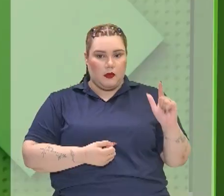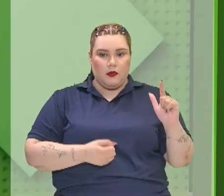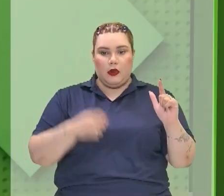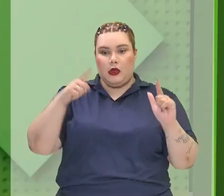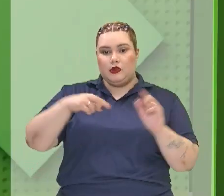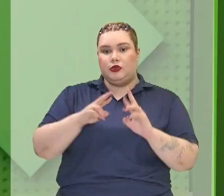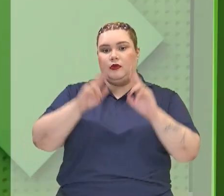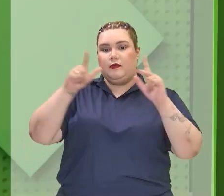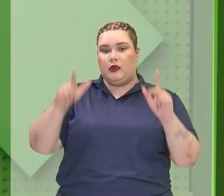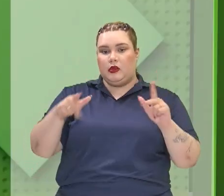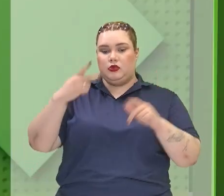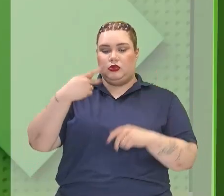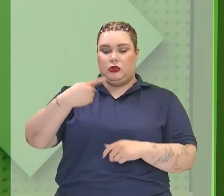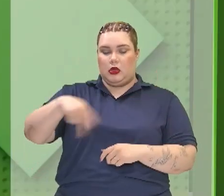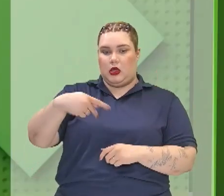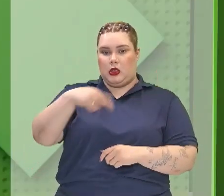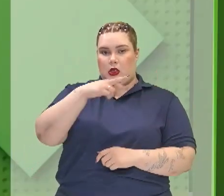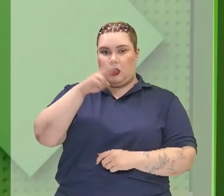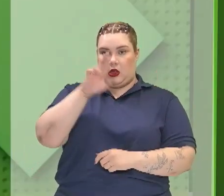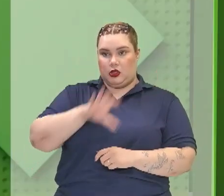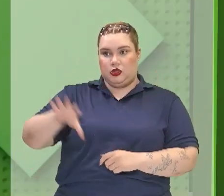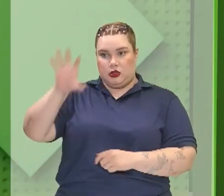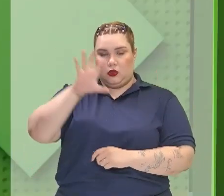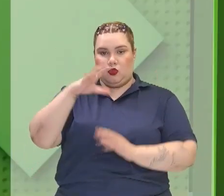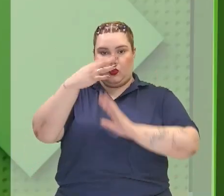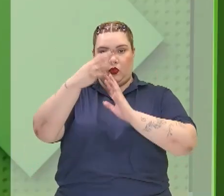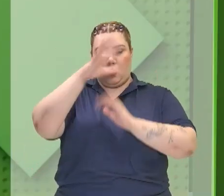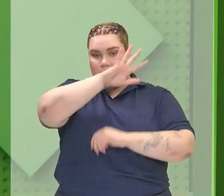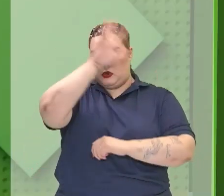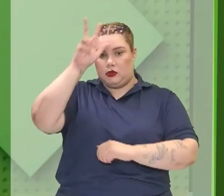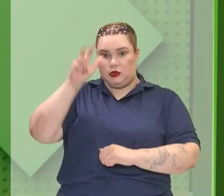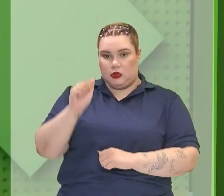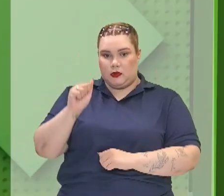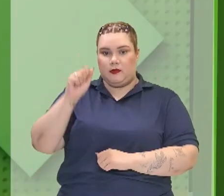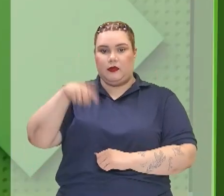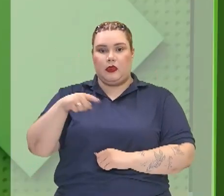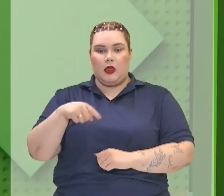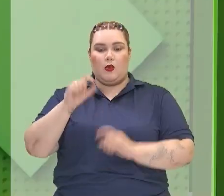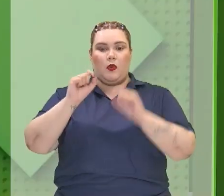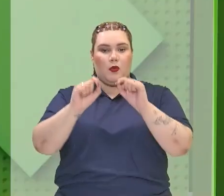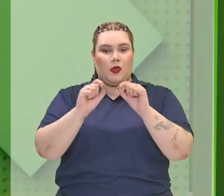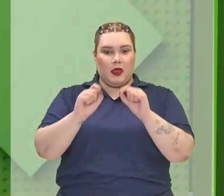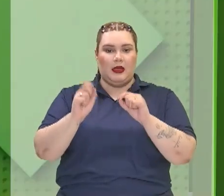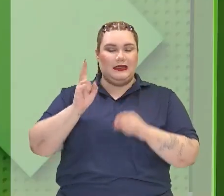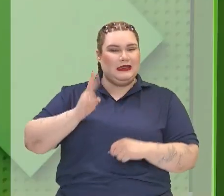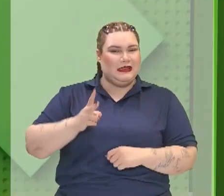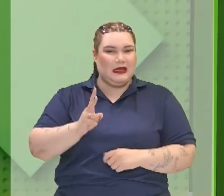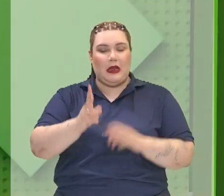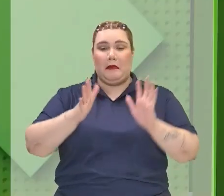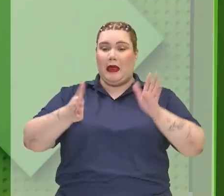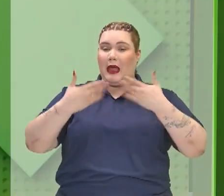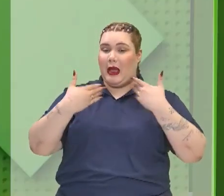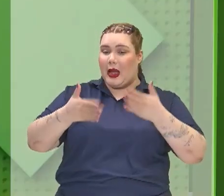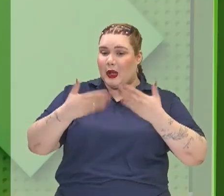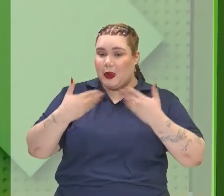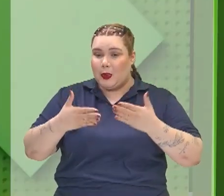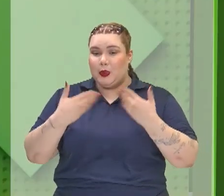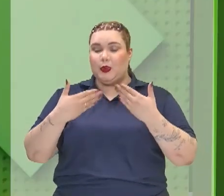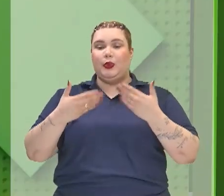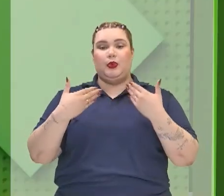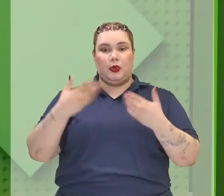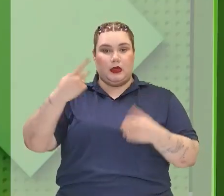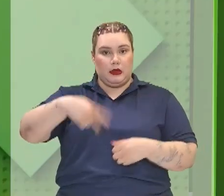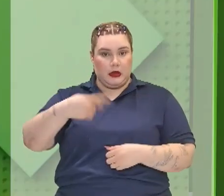diferente da nossa região, né? O nosso clima equatorial, que é sempre quente, né? Sempre